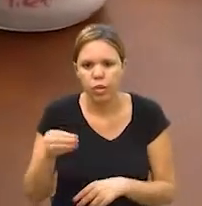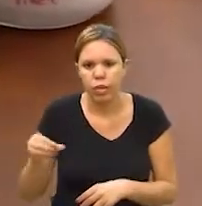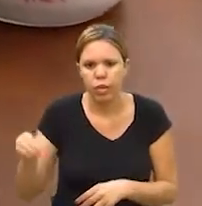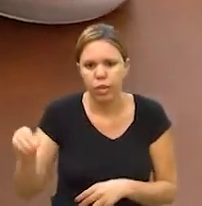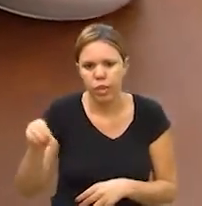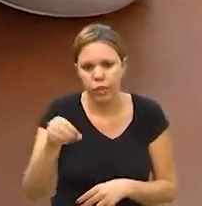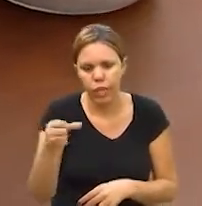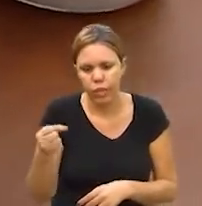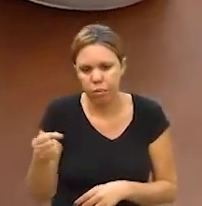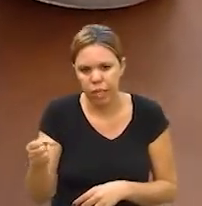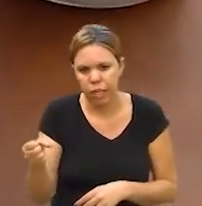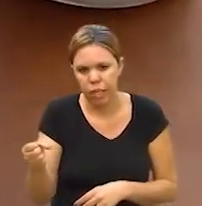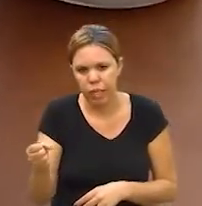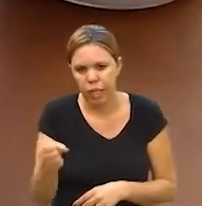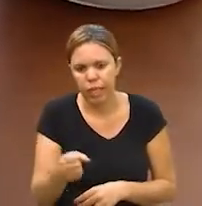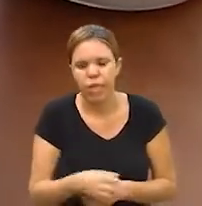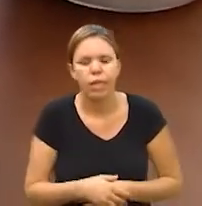farinha.